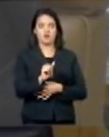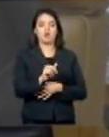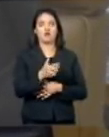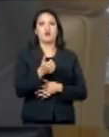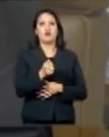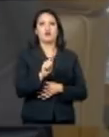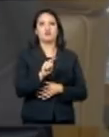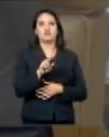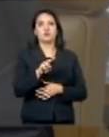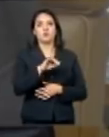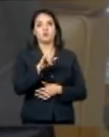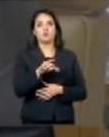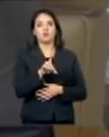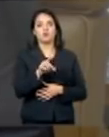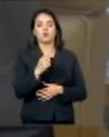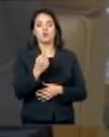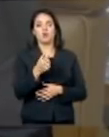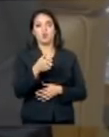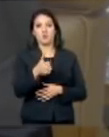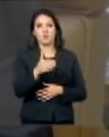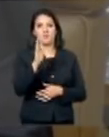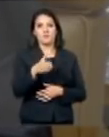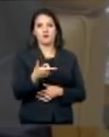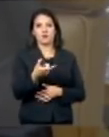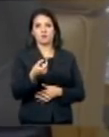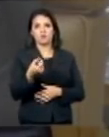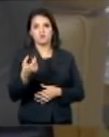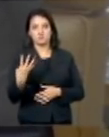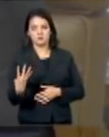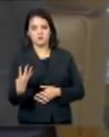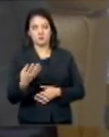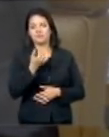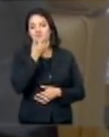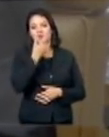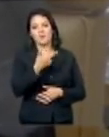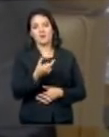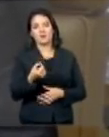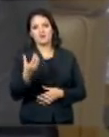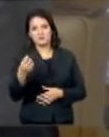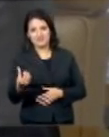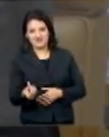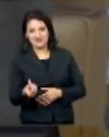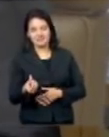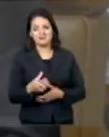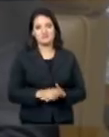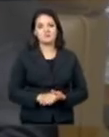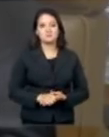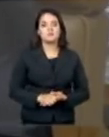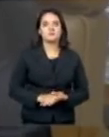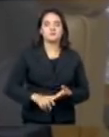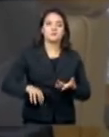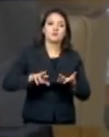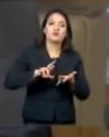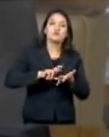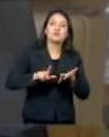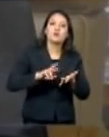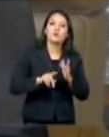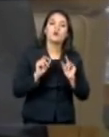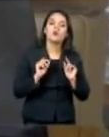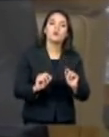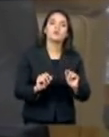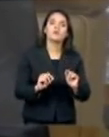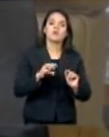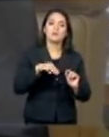1/2006 é não se presta a figurar como medida da autoridade